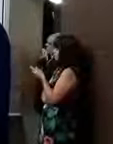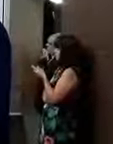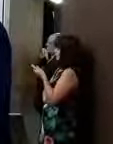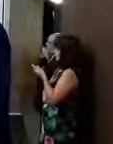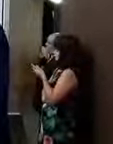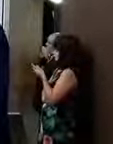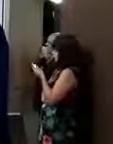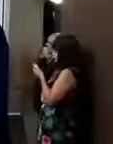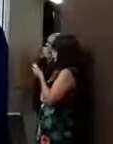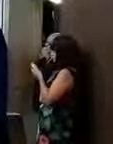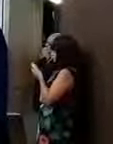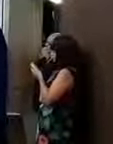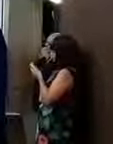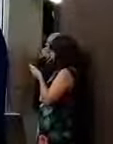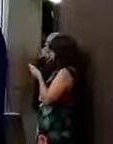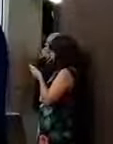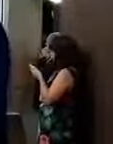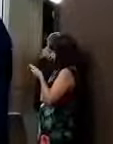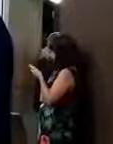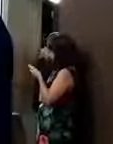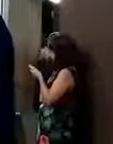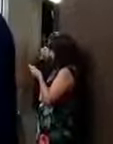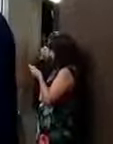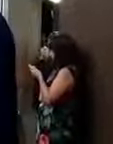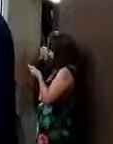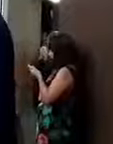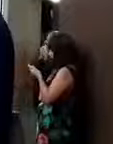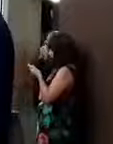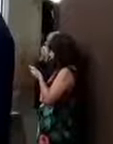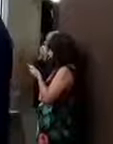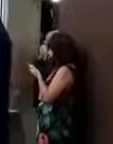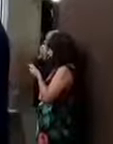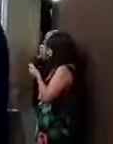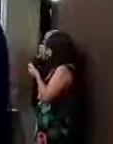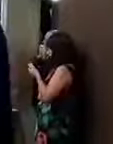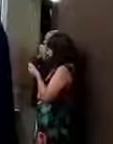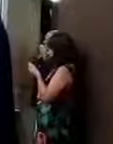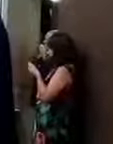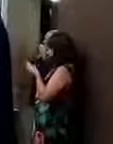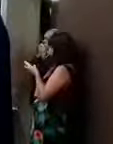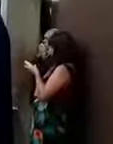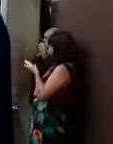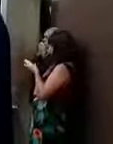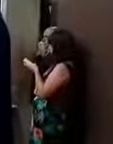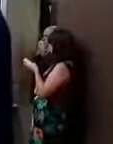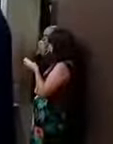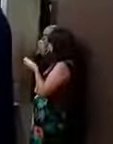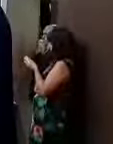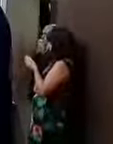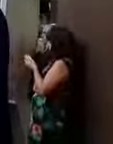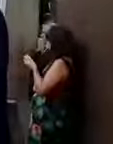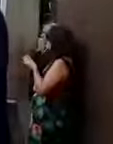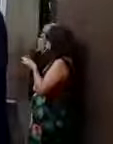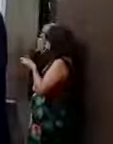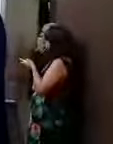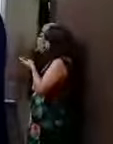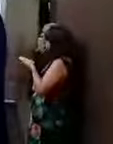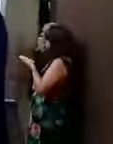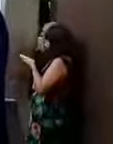prefeitura fazer a sua regulamentação à luz da sua realidade. Do que constitui essa